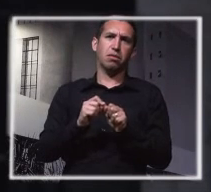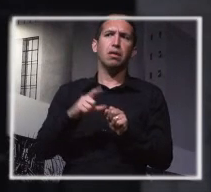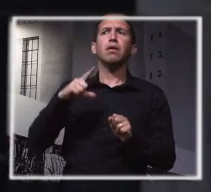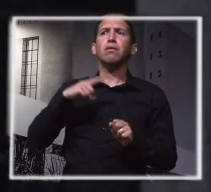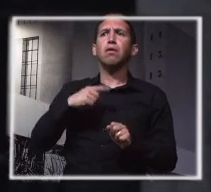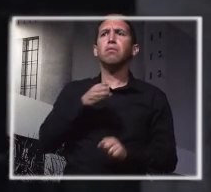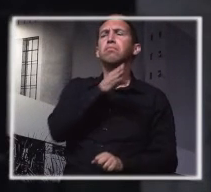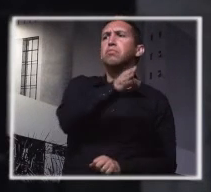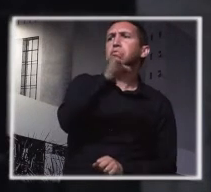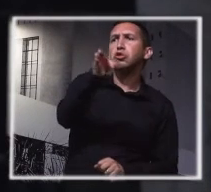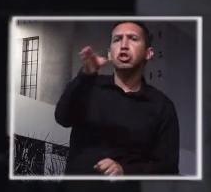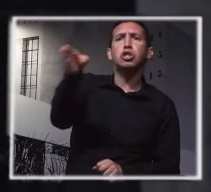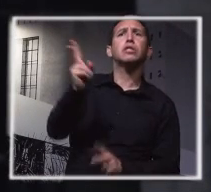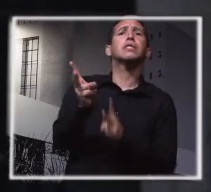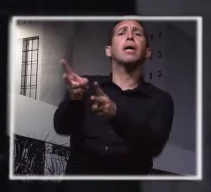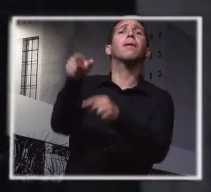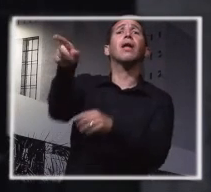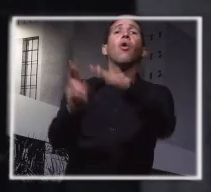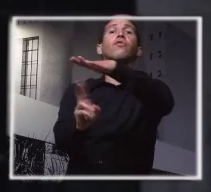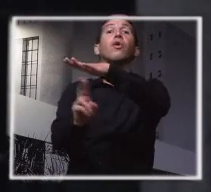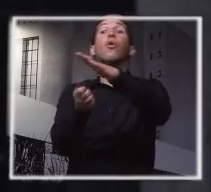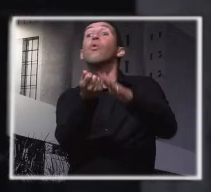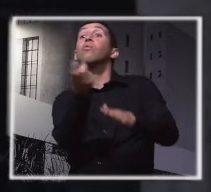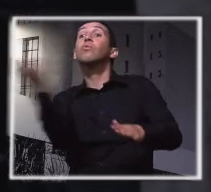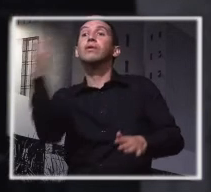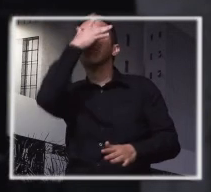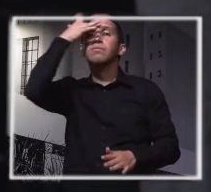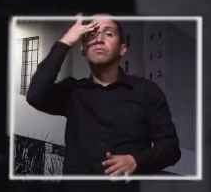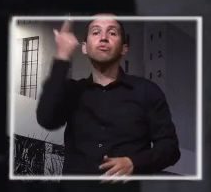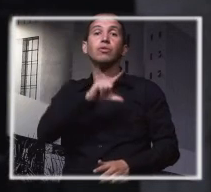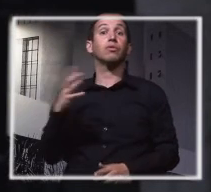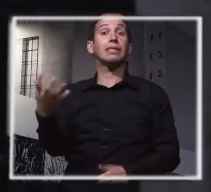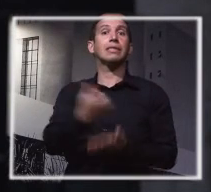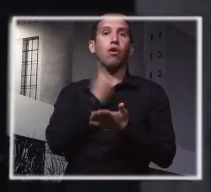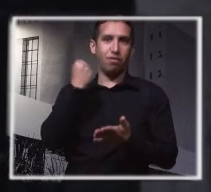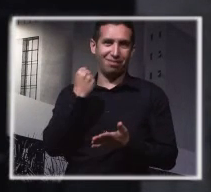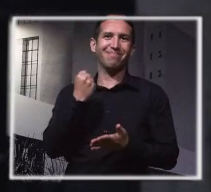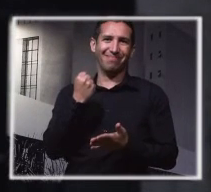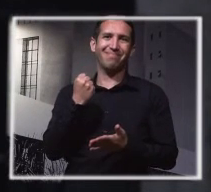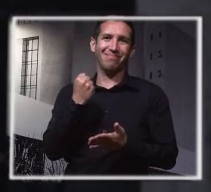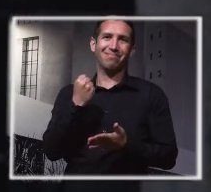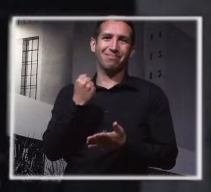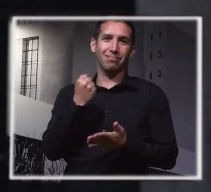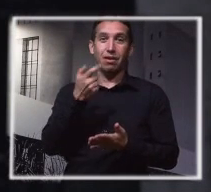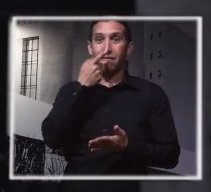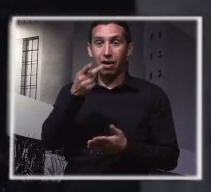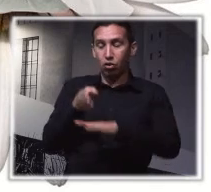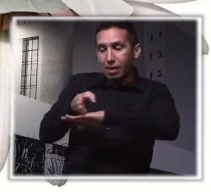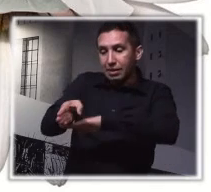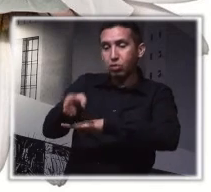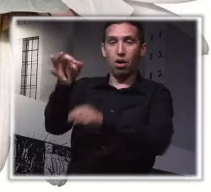passagens pela rodoviária, quantas e quantas vidas nós não conseguimos preservar. Então, quando nós pensamos em acesso à